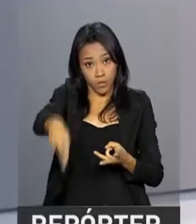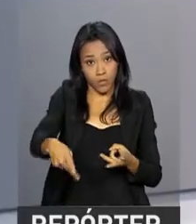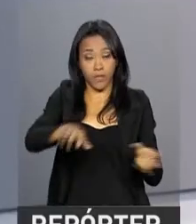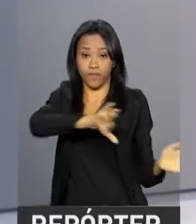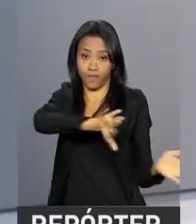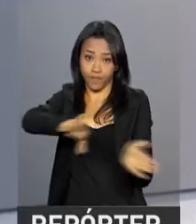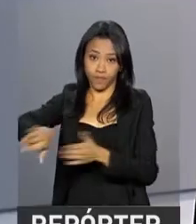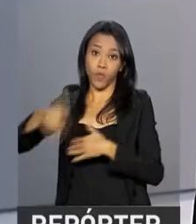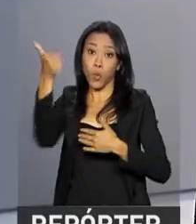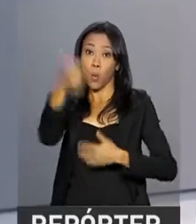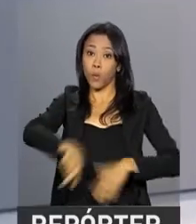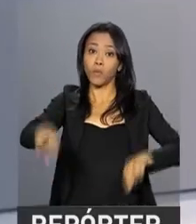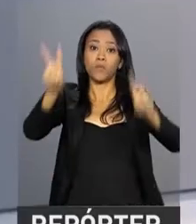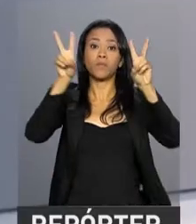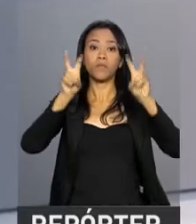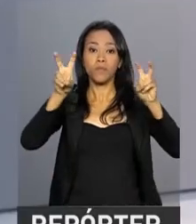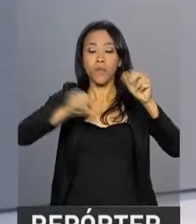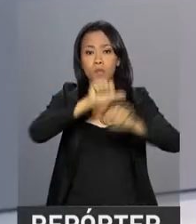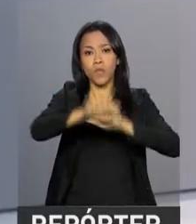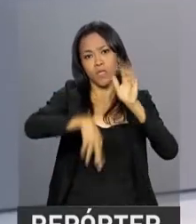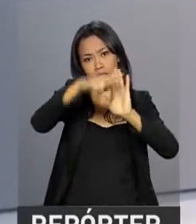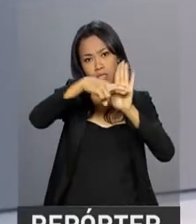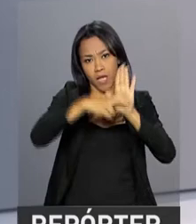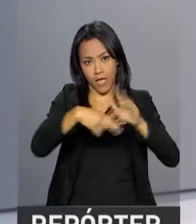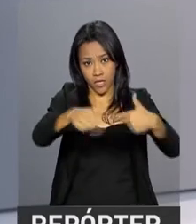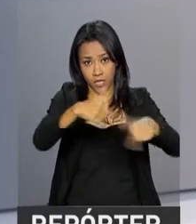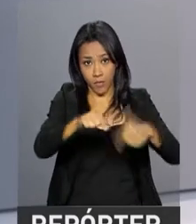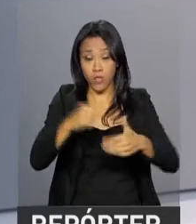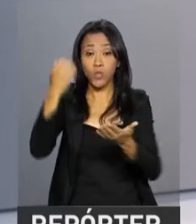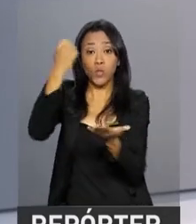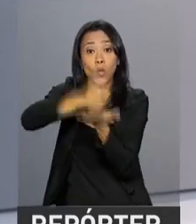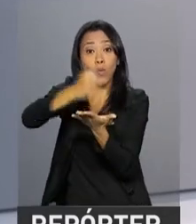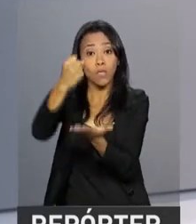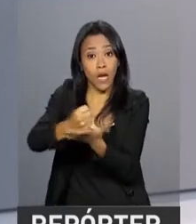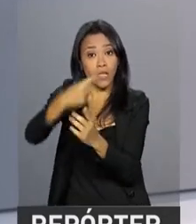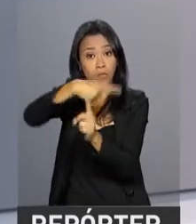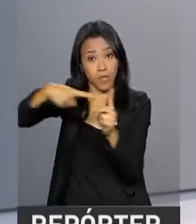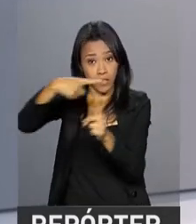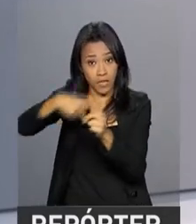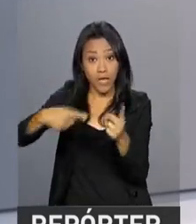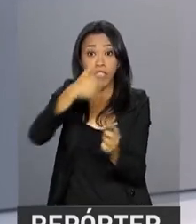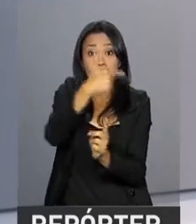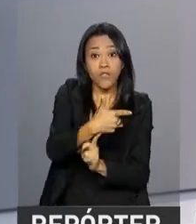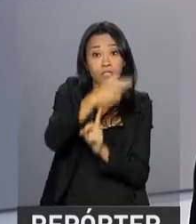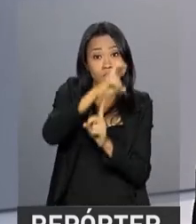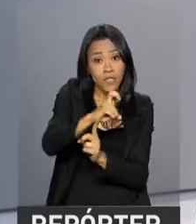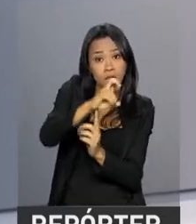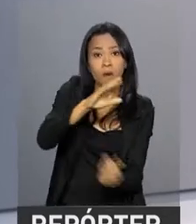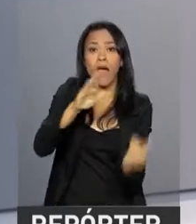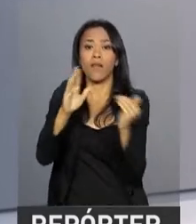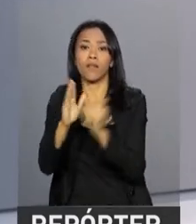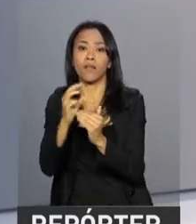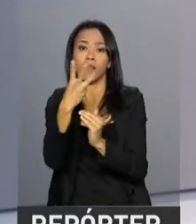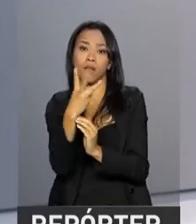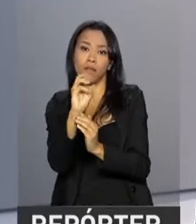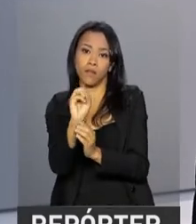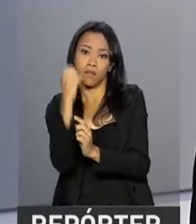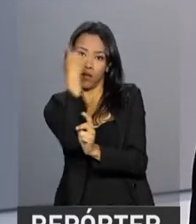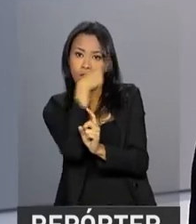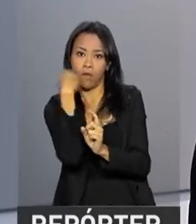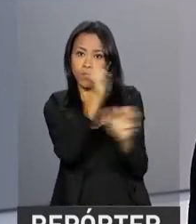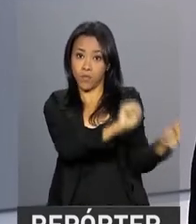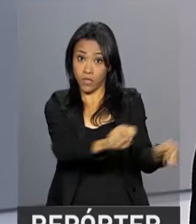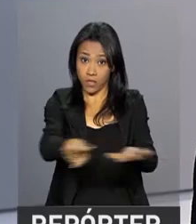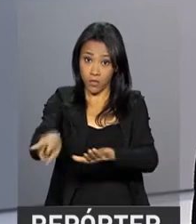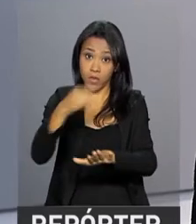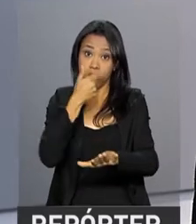de reforma trabalhista os contratos parciais vão poder ser ampliados de 25 para 30 horas semanais quem estiver nesse